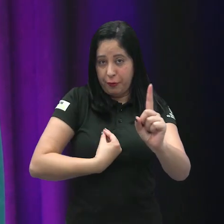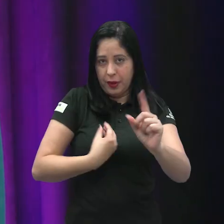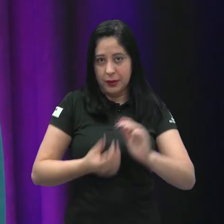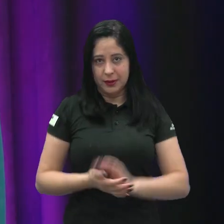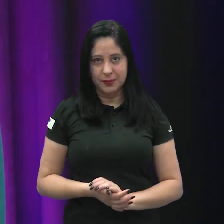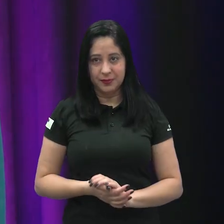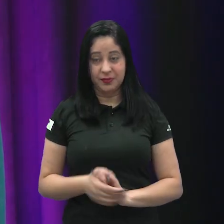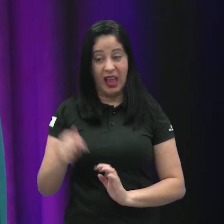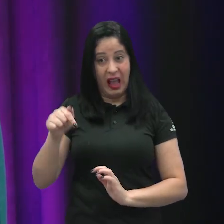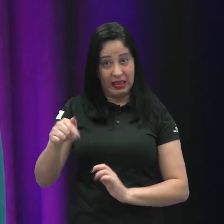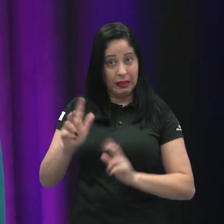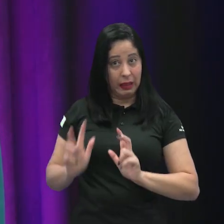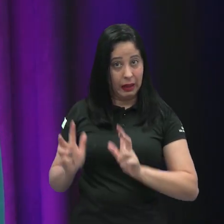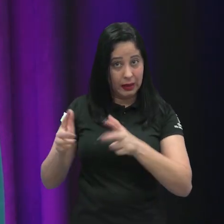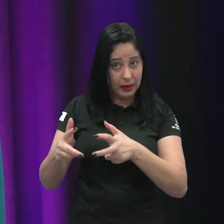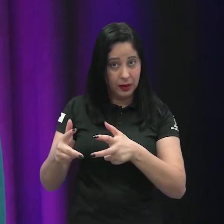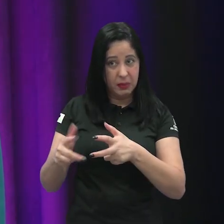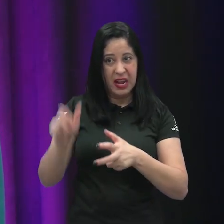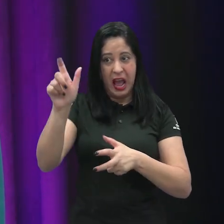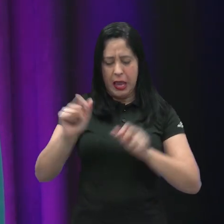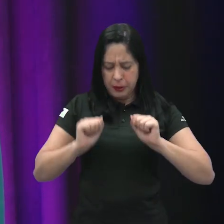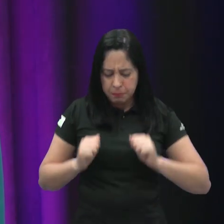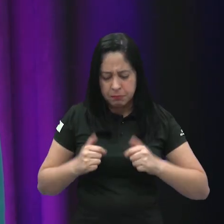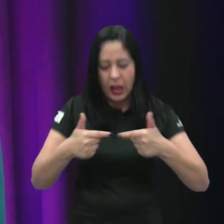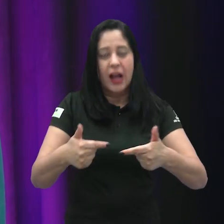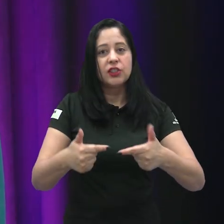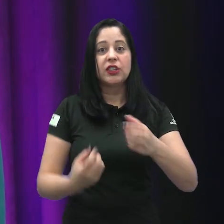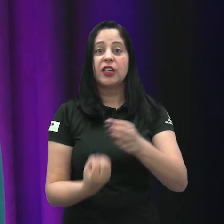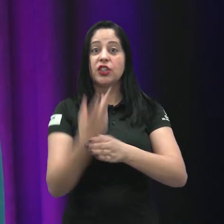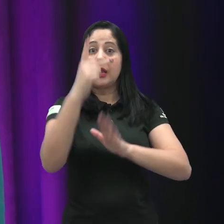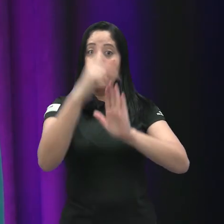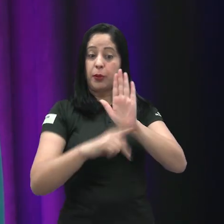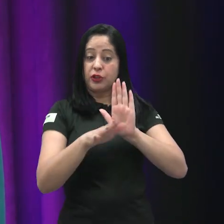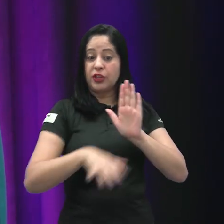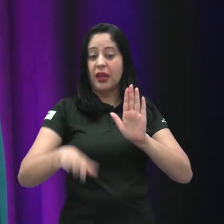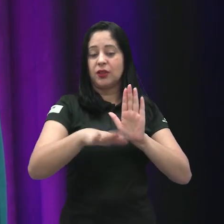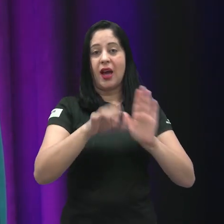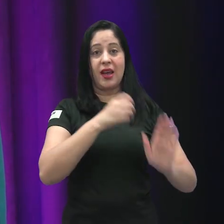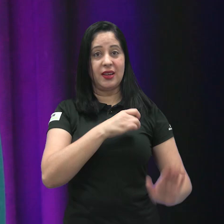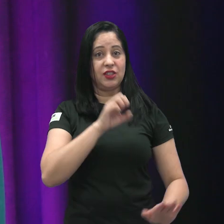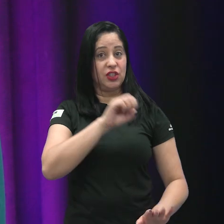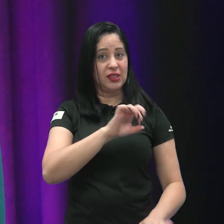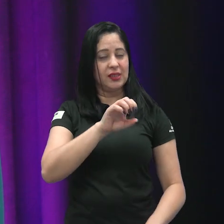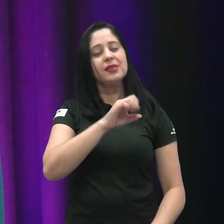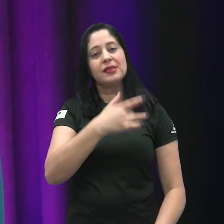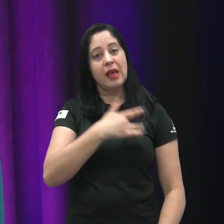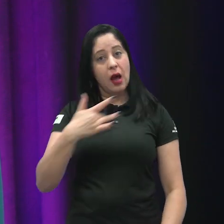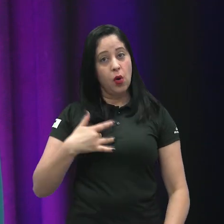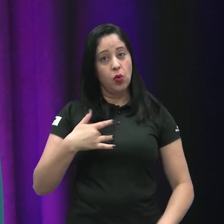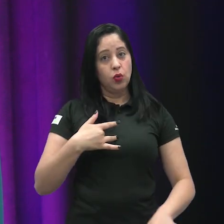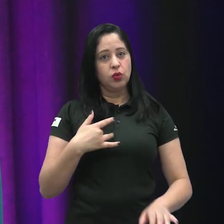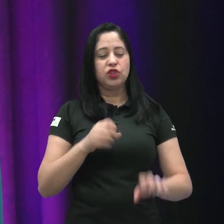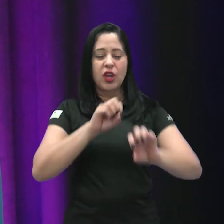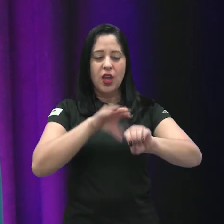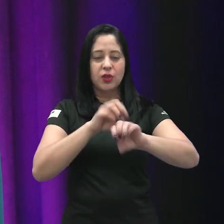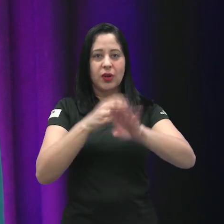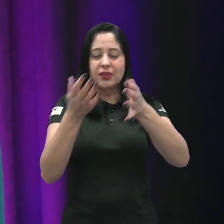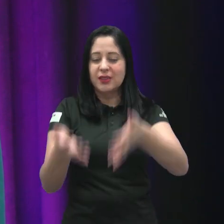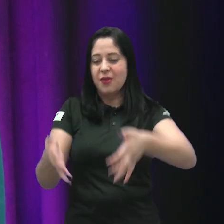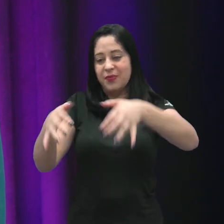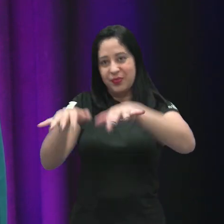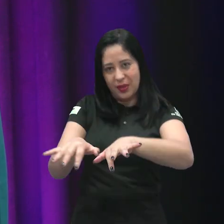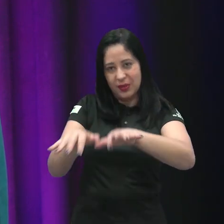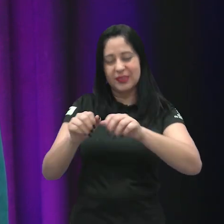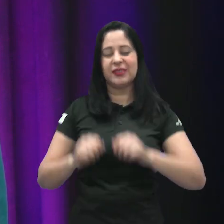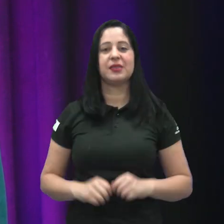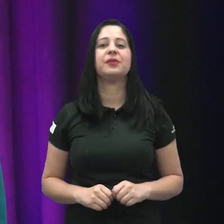das pessoas. Na Câmara, sua atuação é marcada por projetos voltados à saúde, educação e inclusão social.